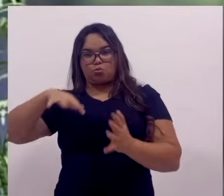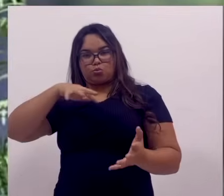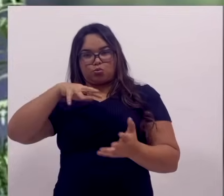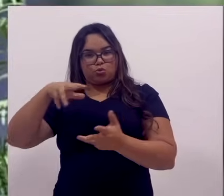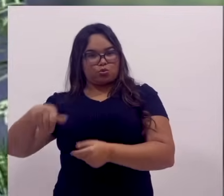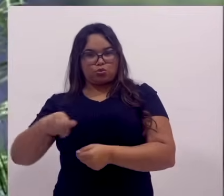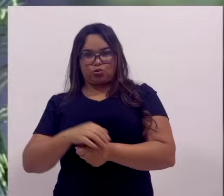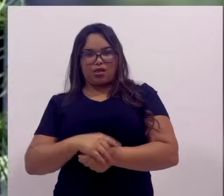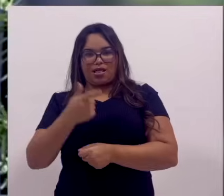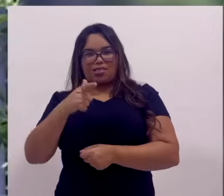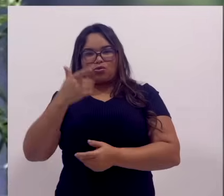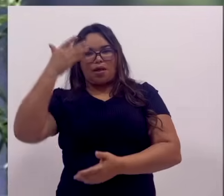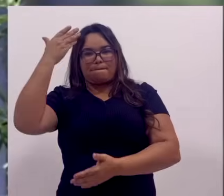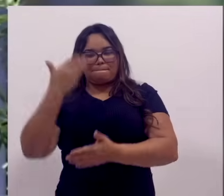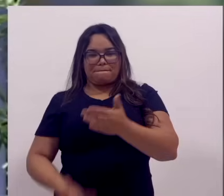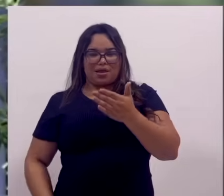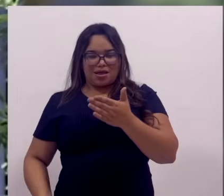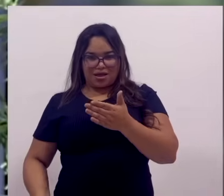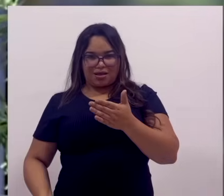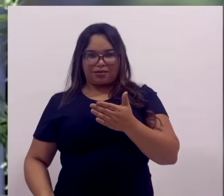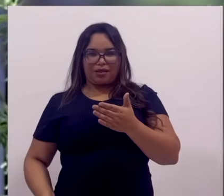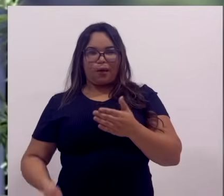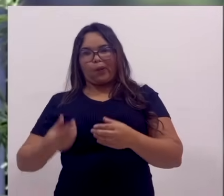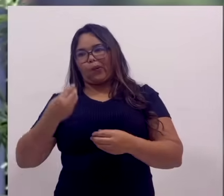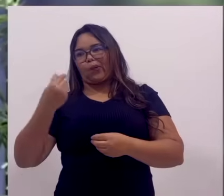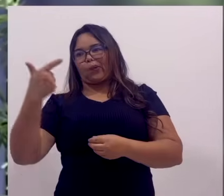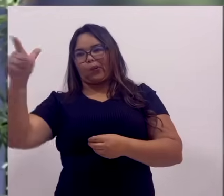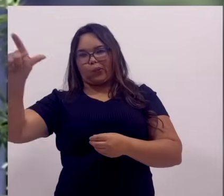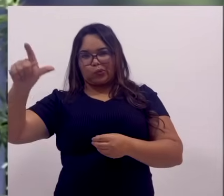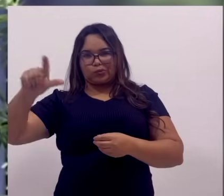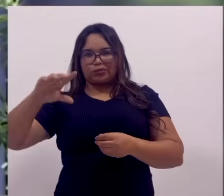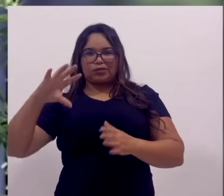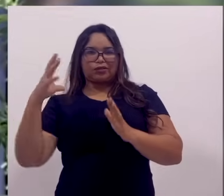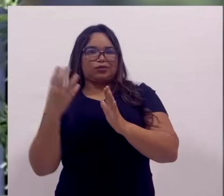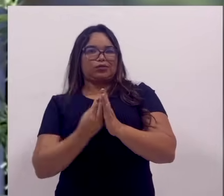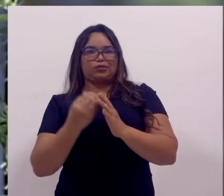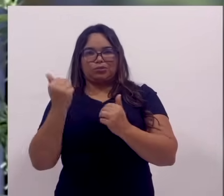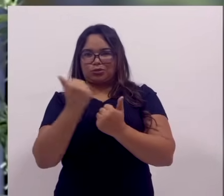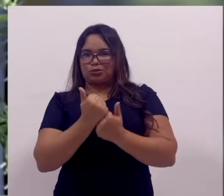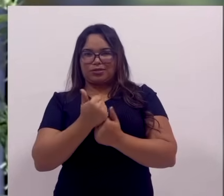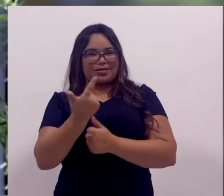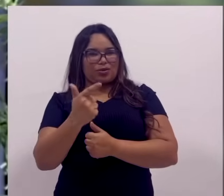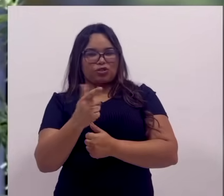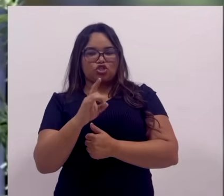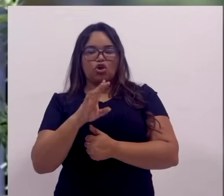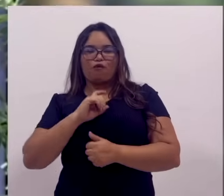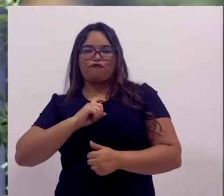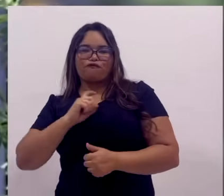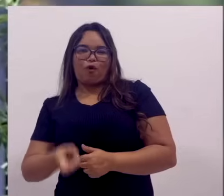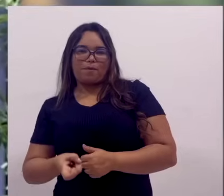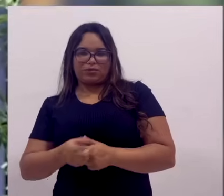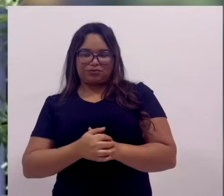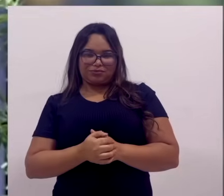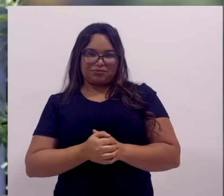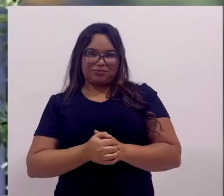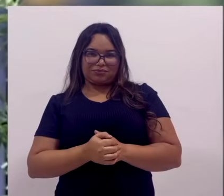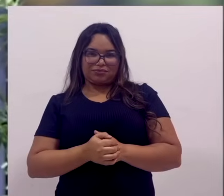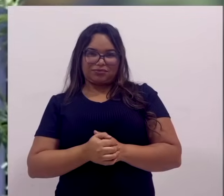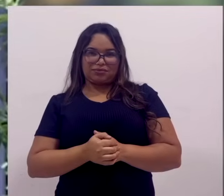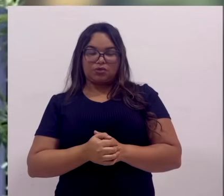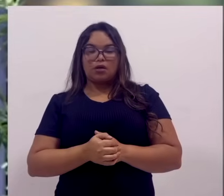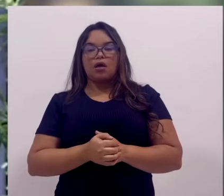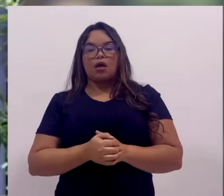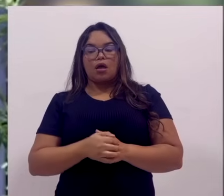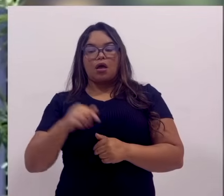Você percebe que esta é a última igreja na terra. Não haverá retirada do candelabro. Haverá apenas